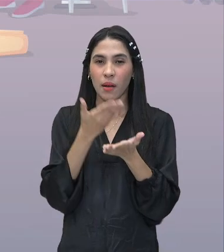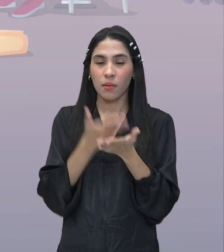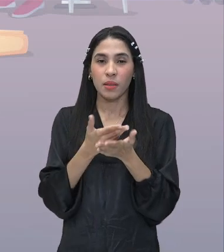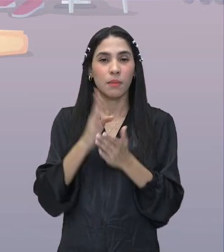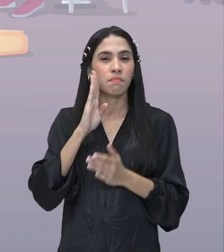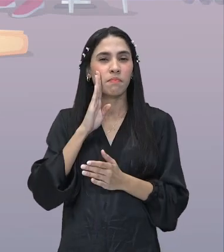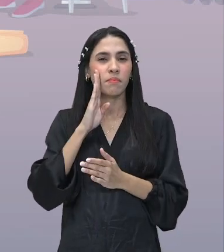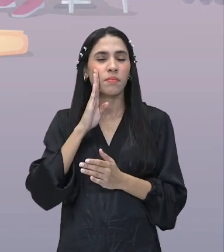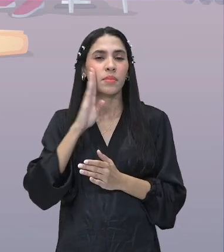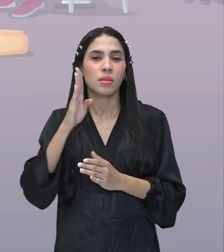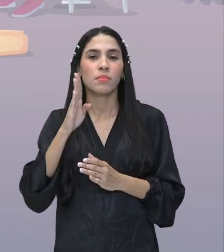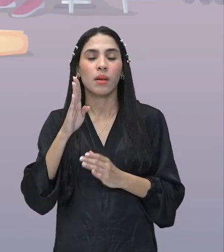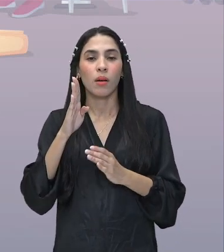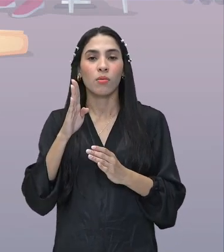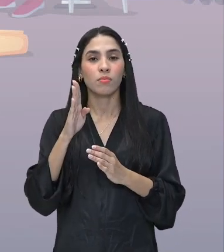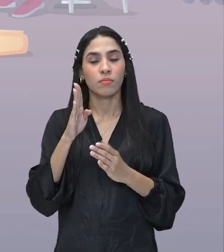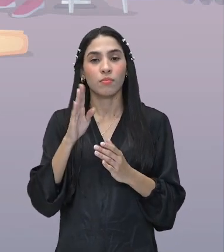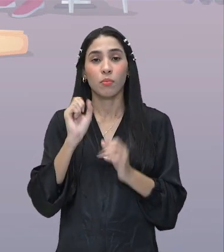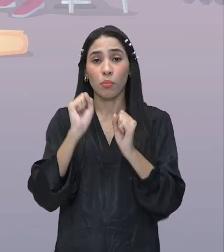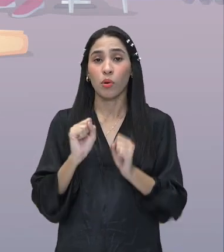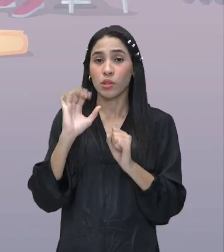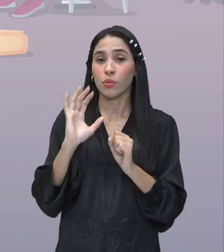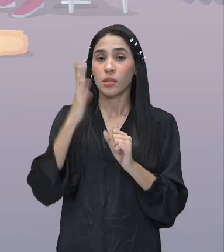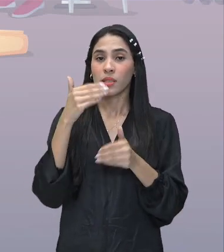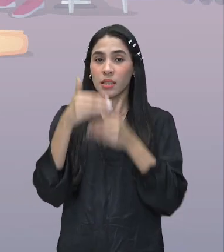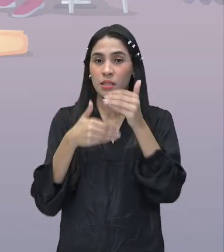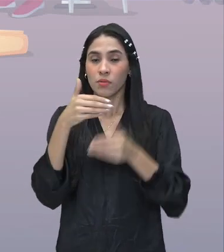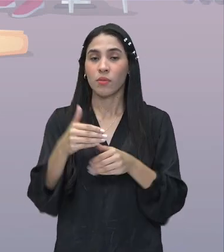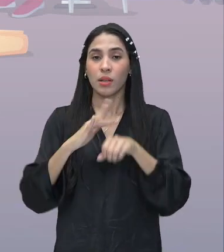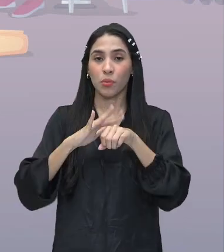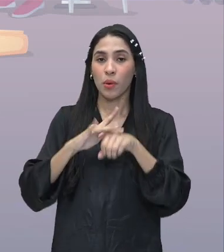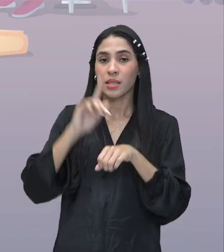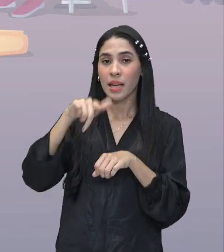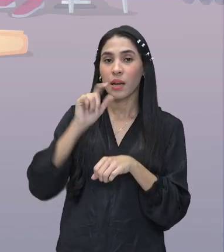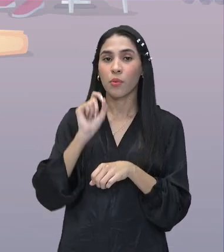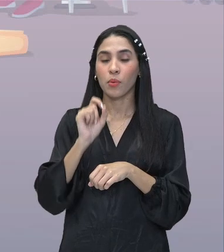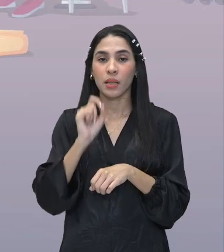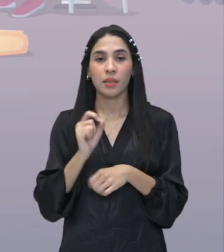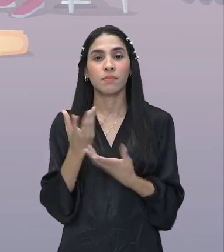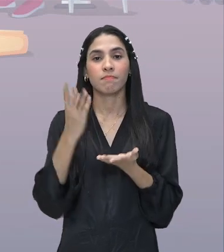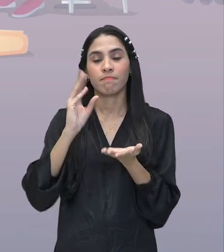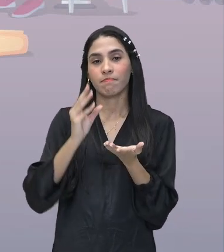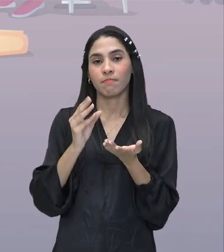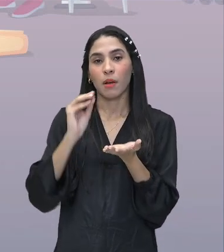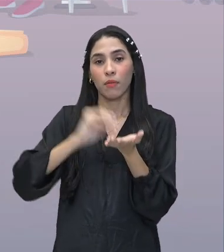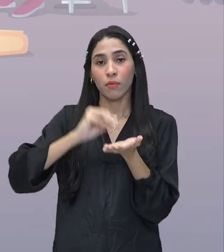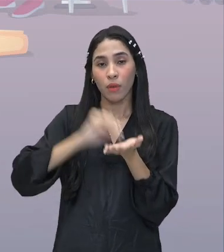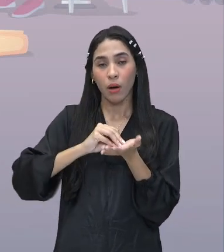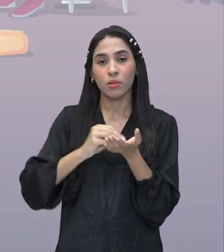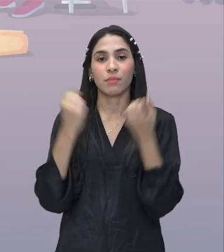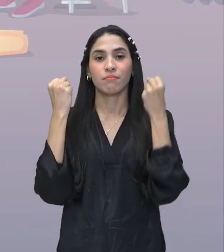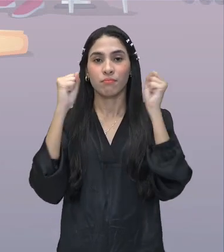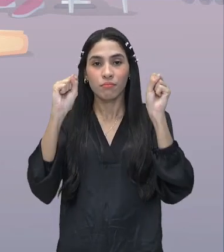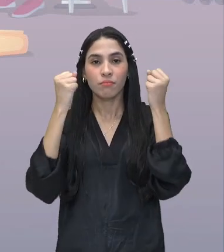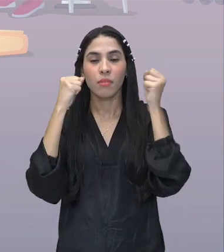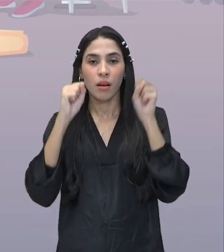de risco para o desenvolvimento dessas doenças é justamente a falta de atividade física, né?